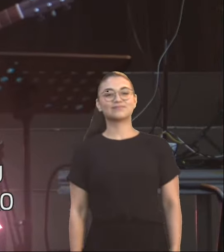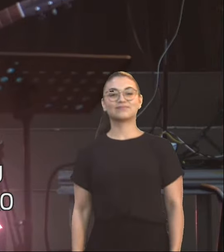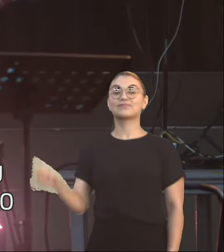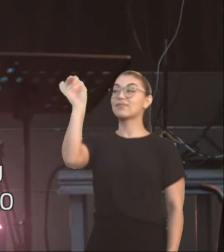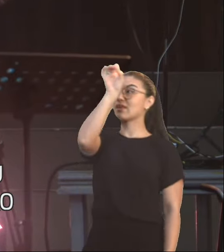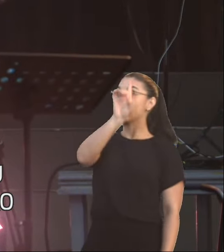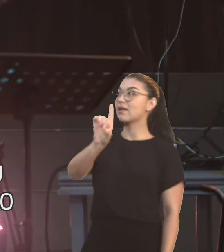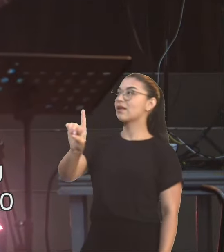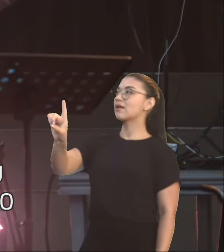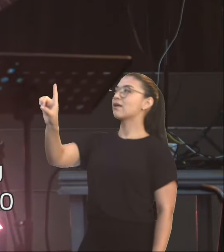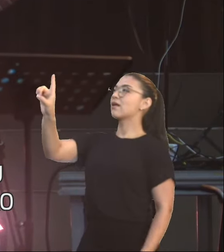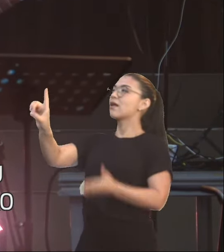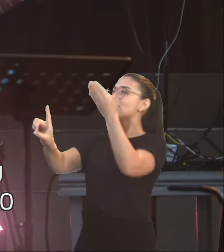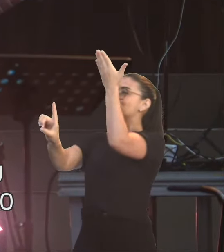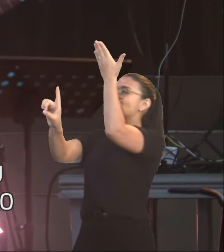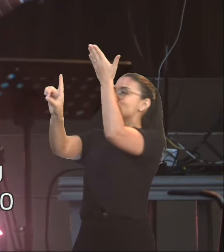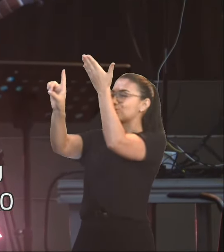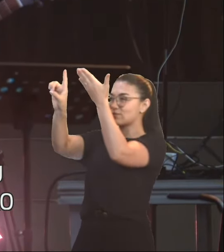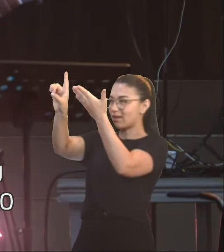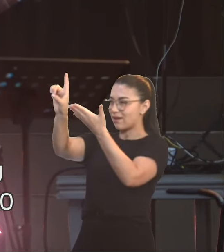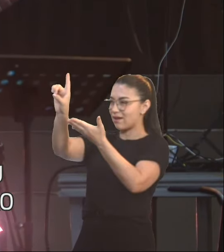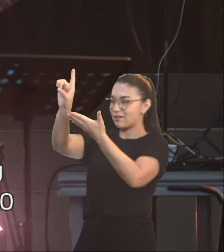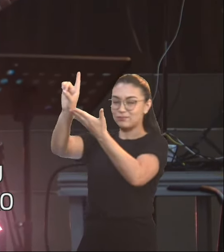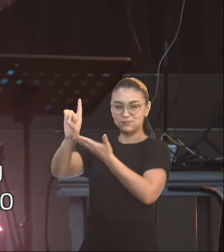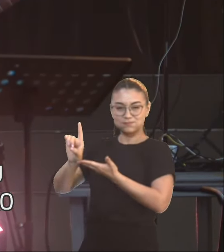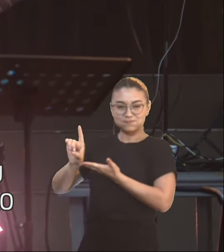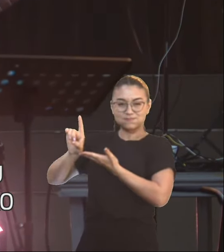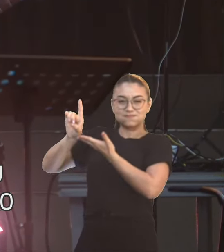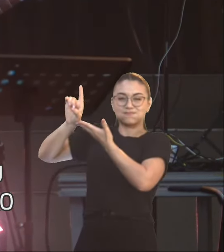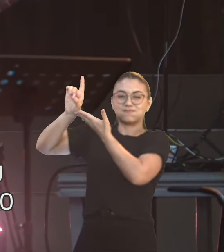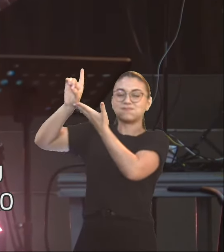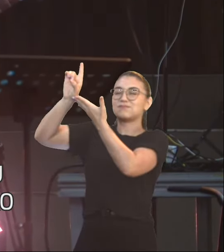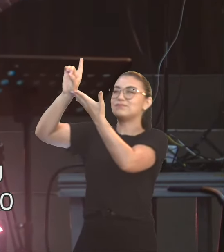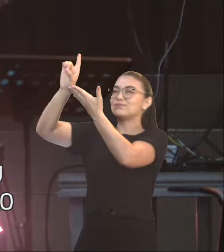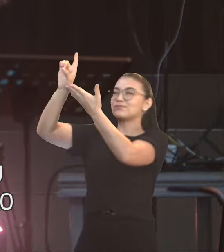Ele e não nós quem nos formou.